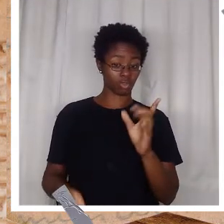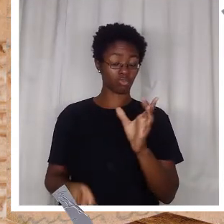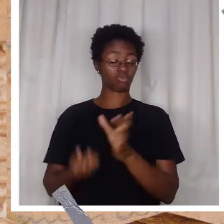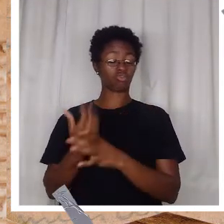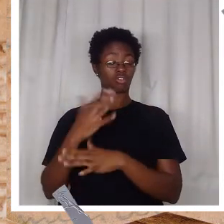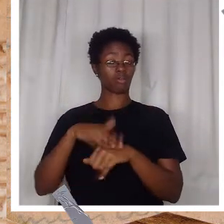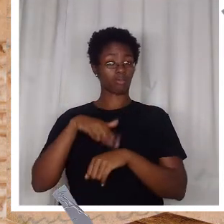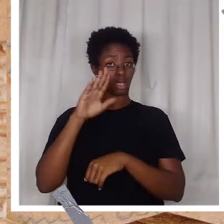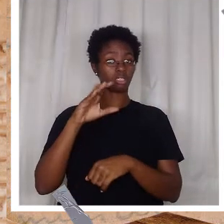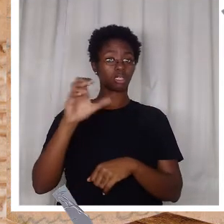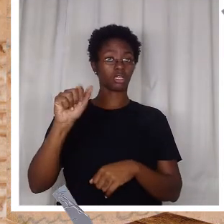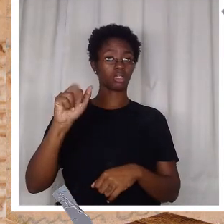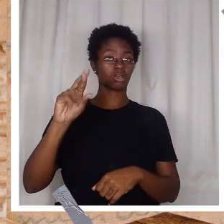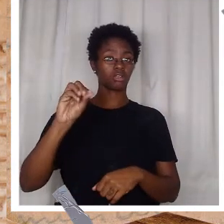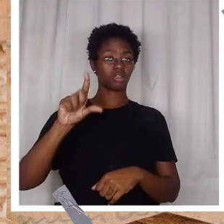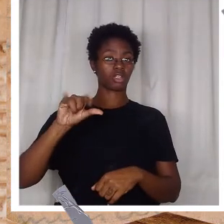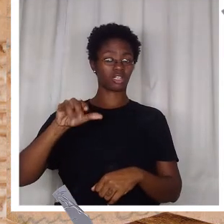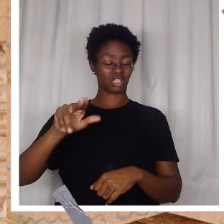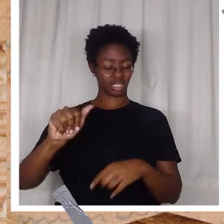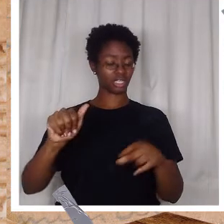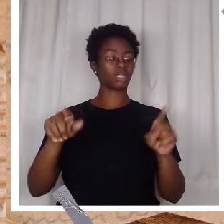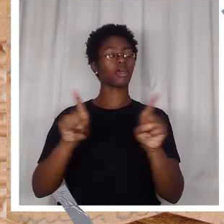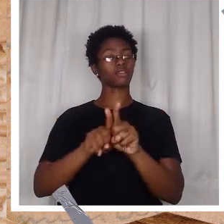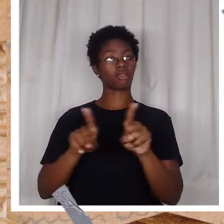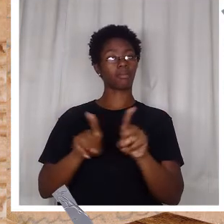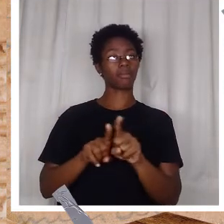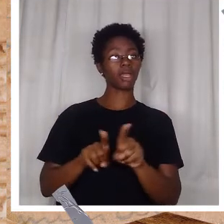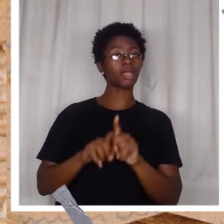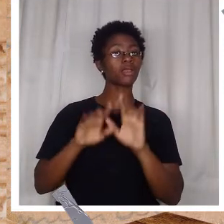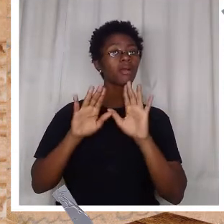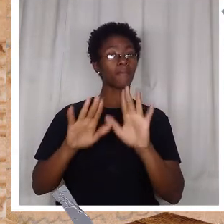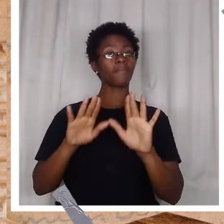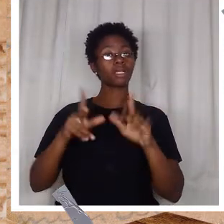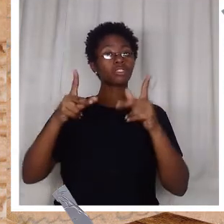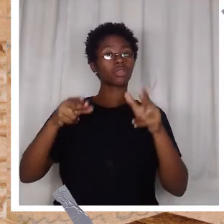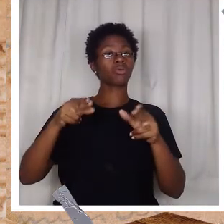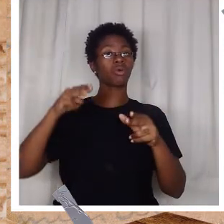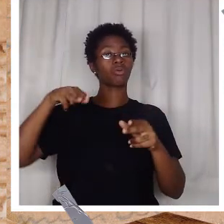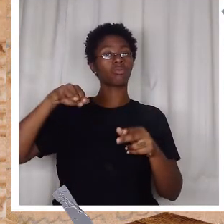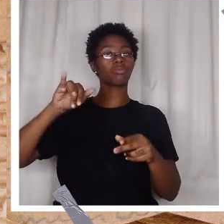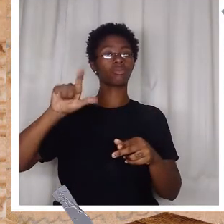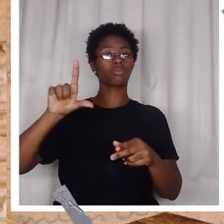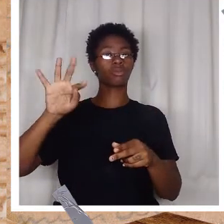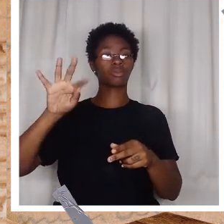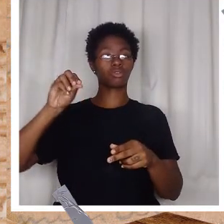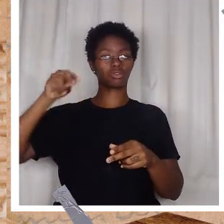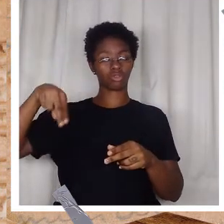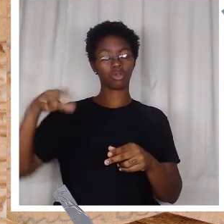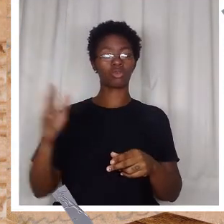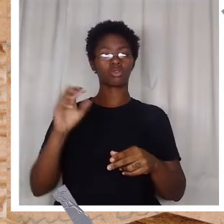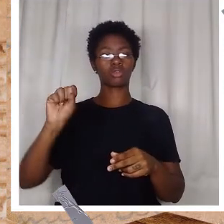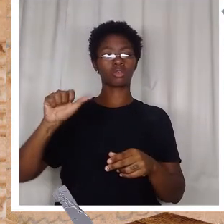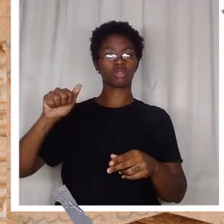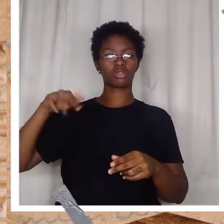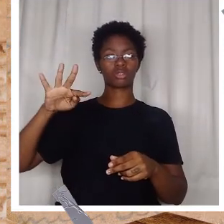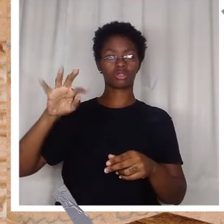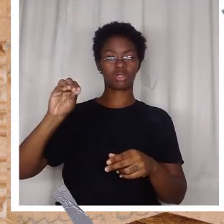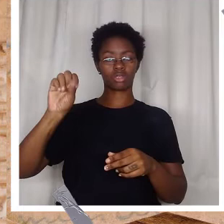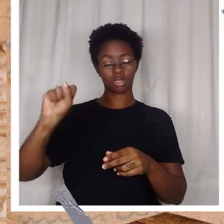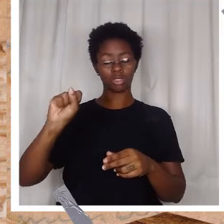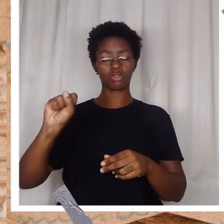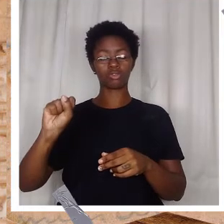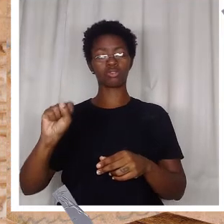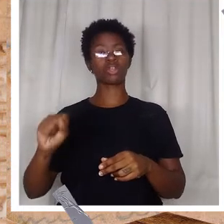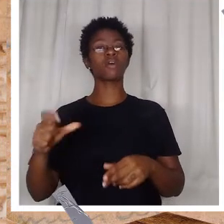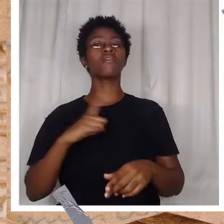Carolina inicial, mas eu acho que, aí citando Milton Santos, a escassez vai gerar uma nova geração de sujeitos